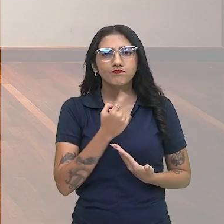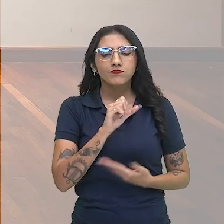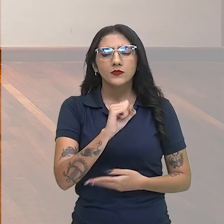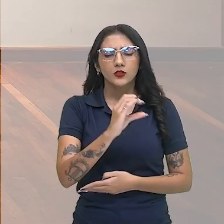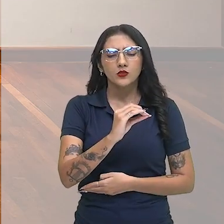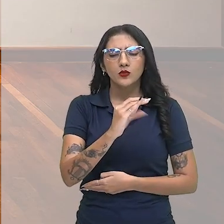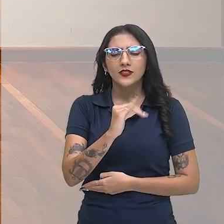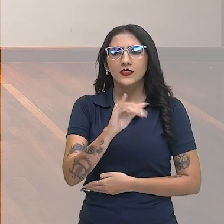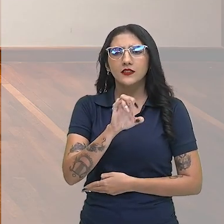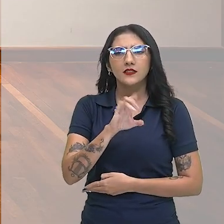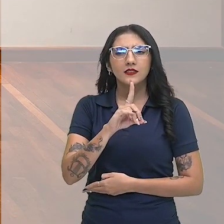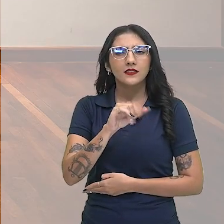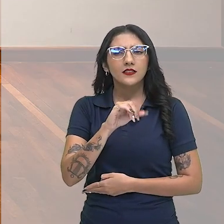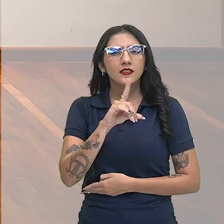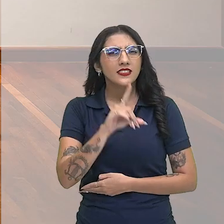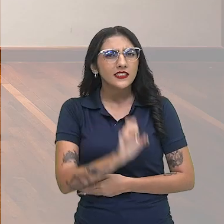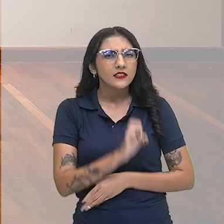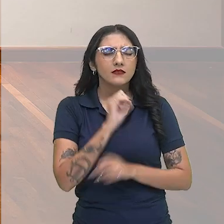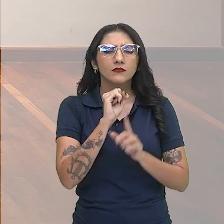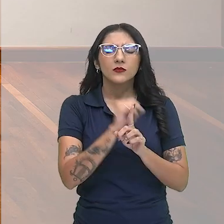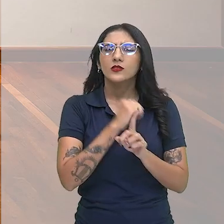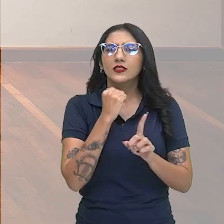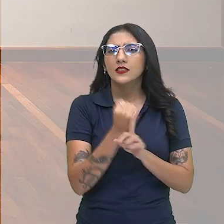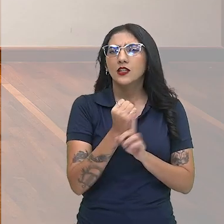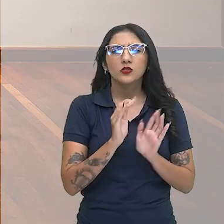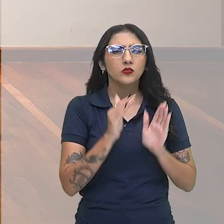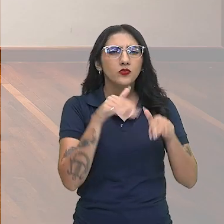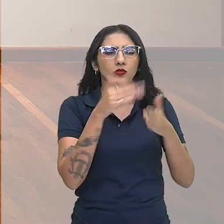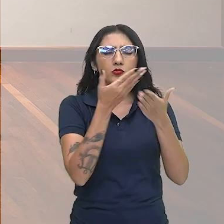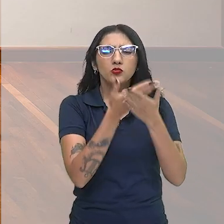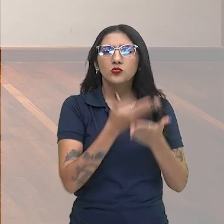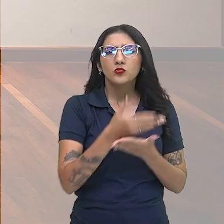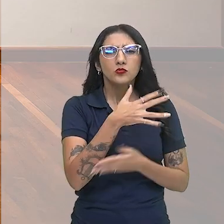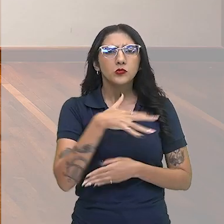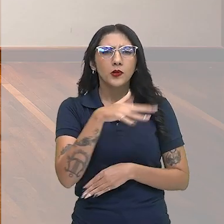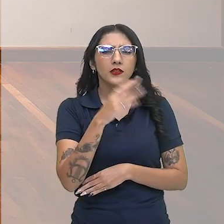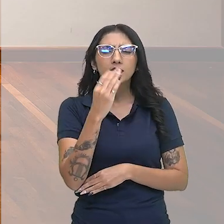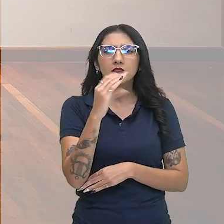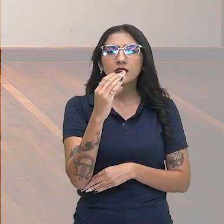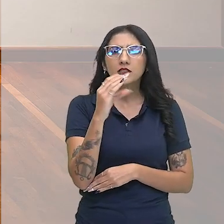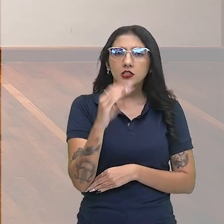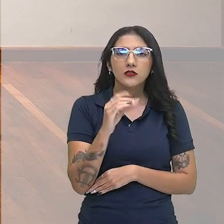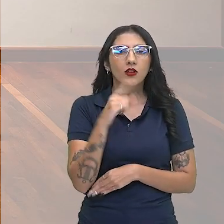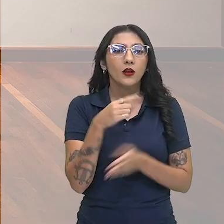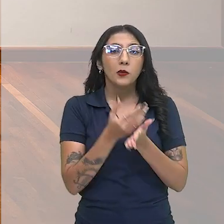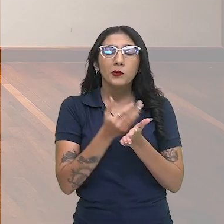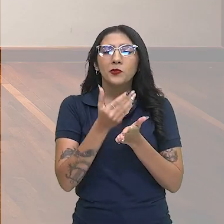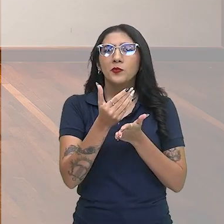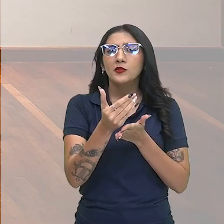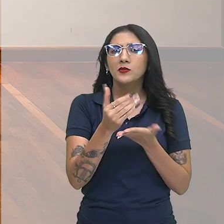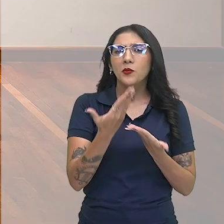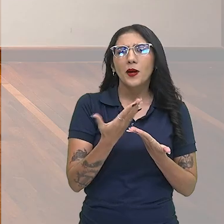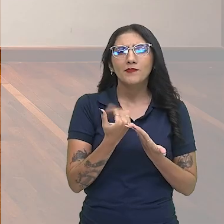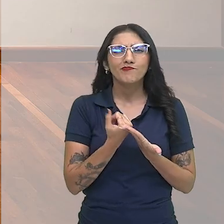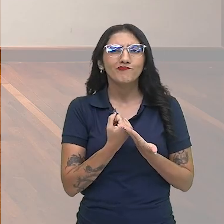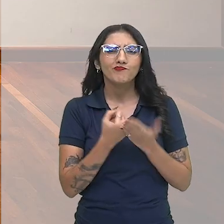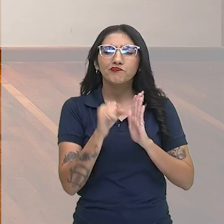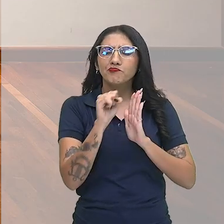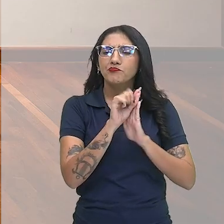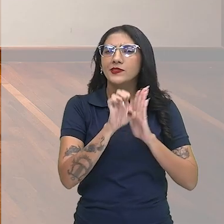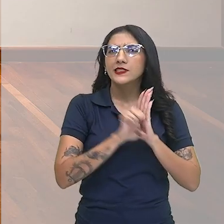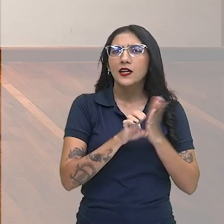como objeto de estudo científico, ela iniciou aí pelo final do século